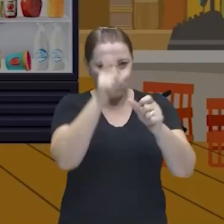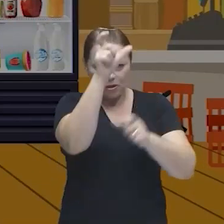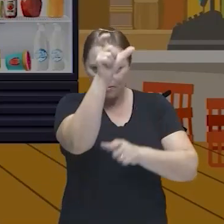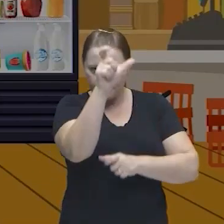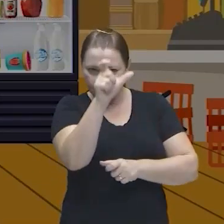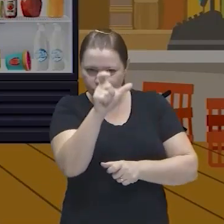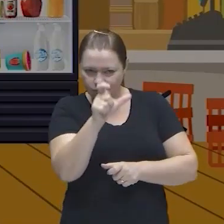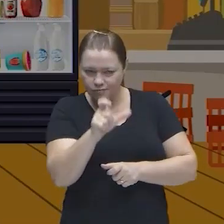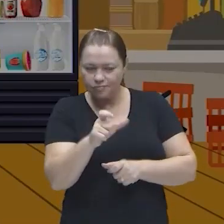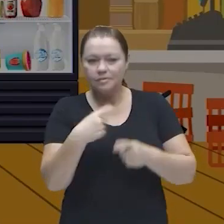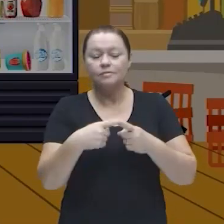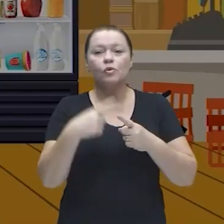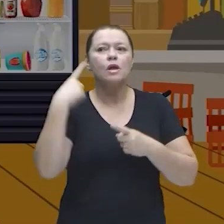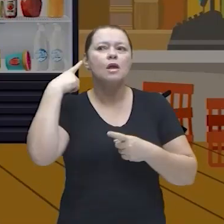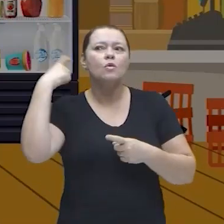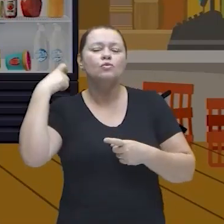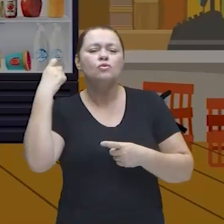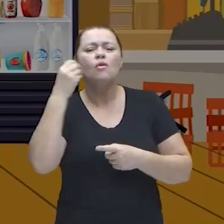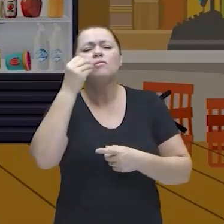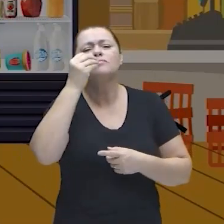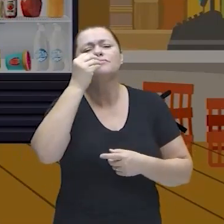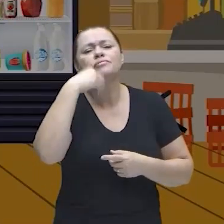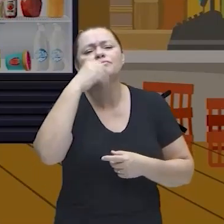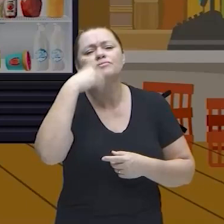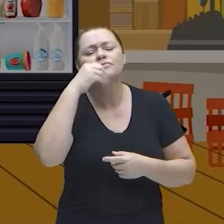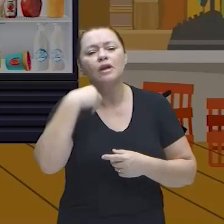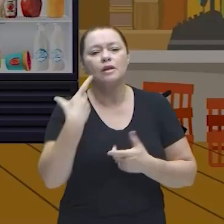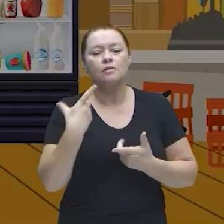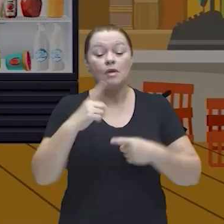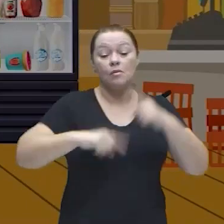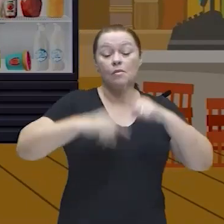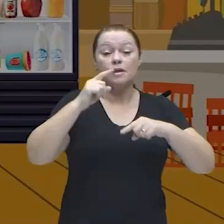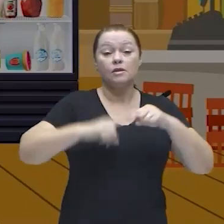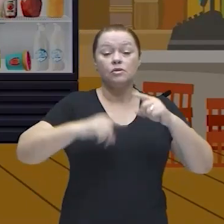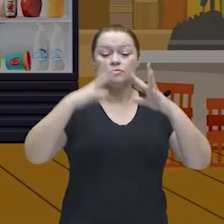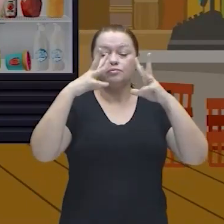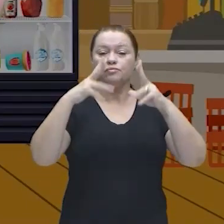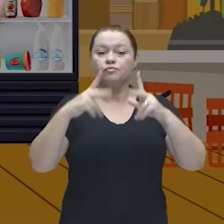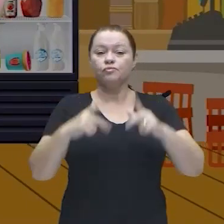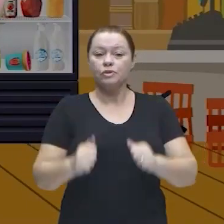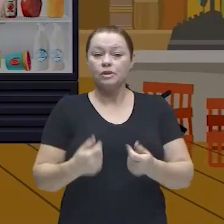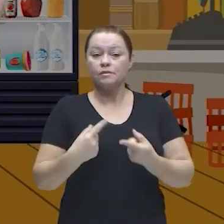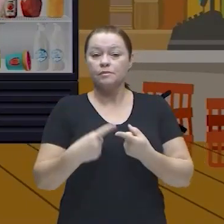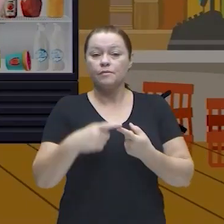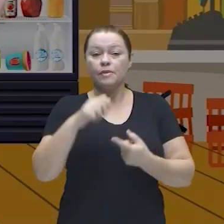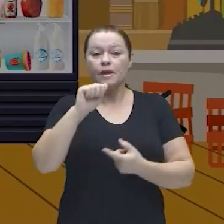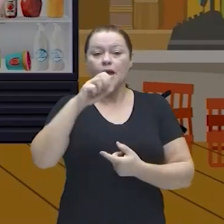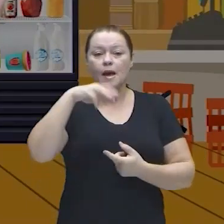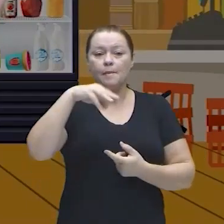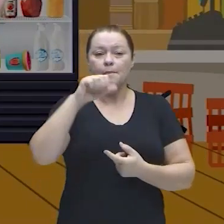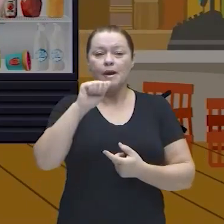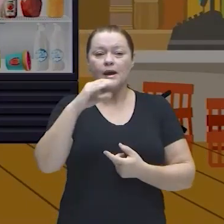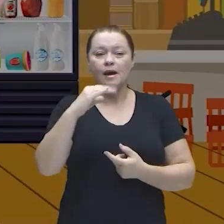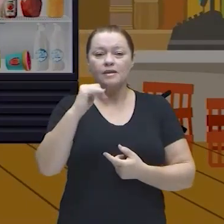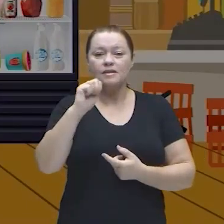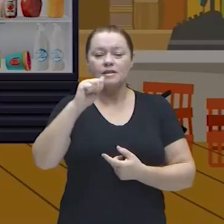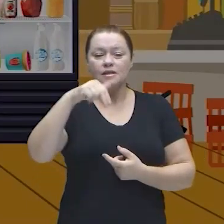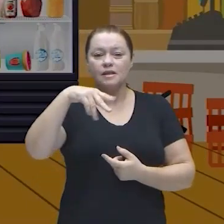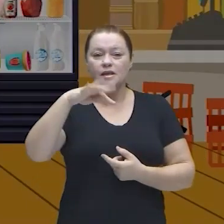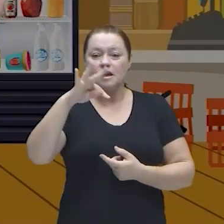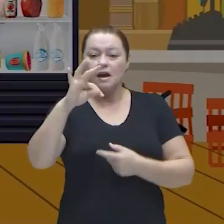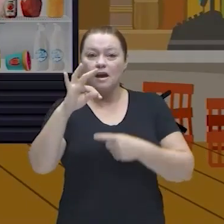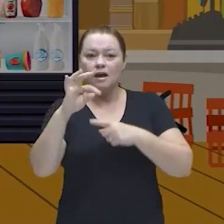um som fraquinho. E o produtos de limpeza? Nós temos o que aí? Amaciante, olha o